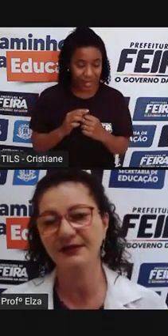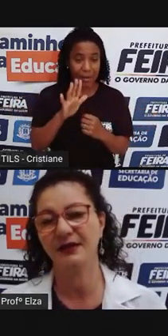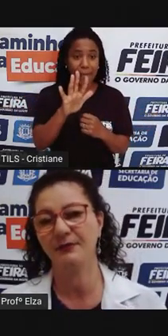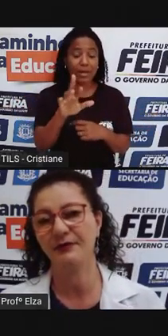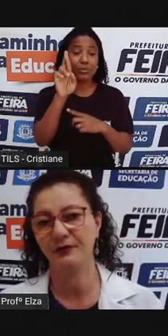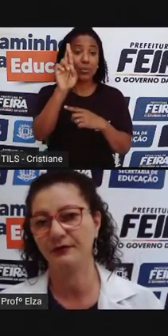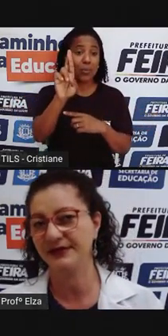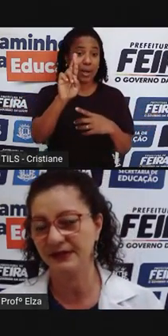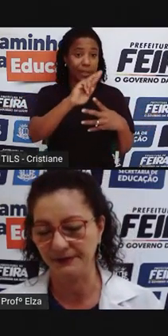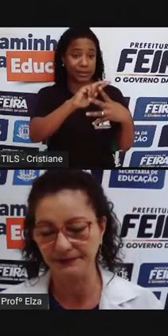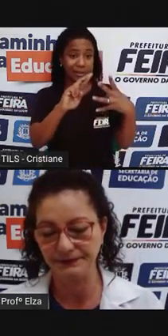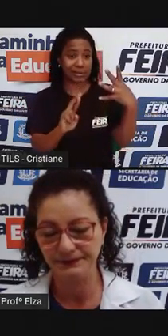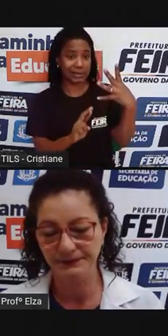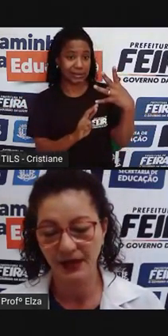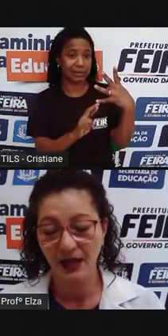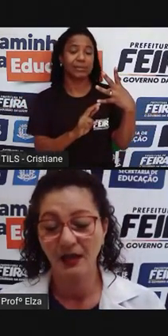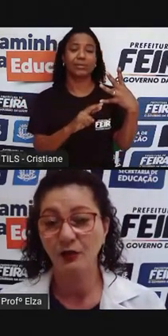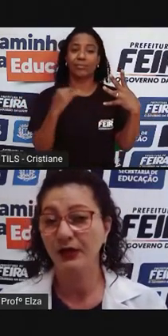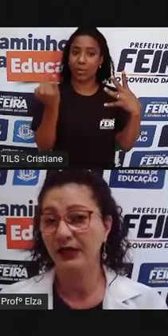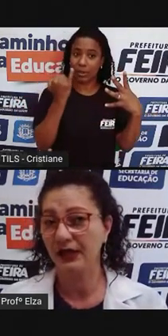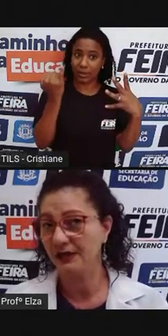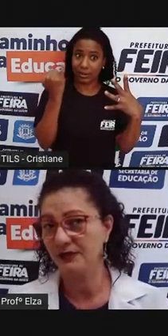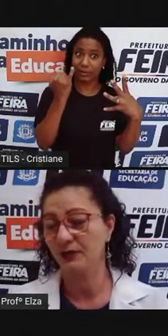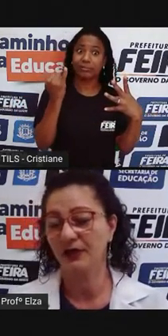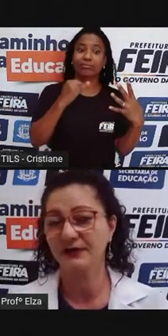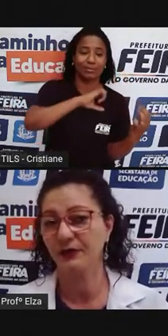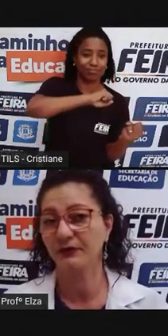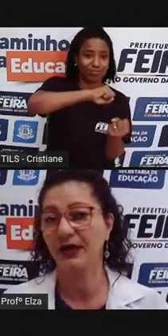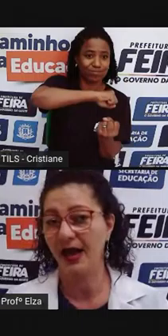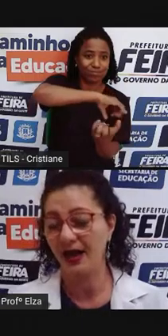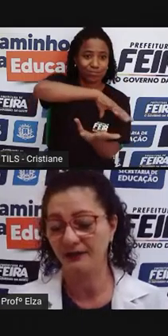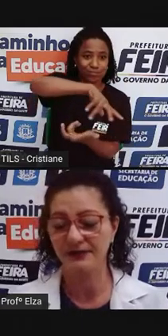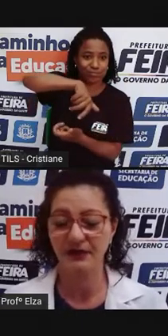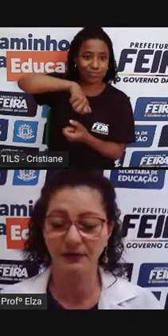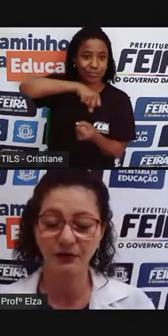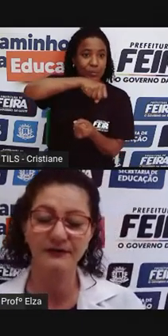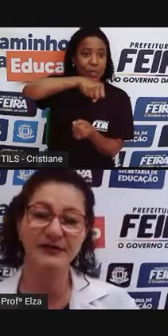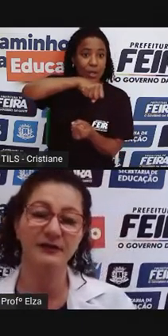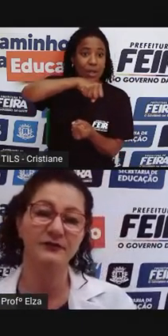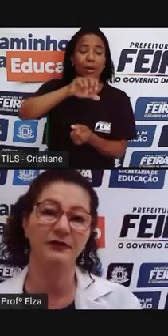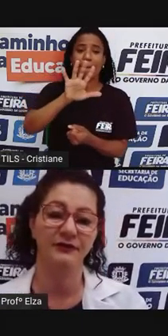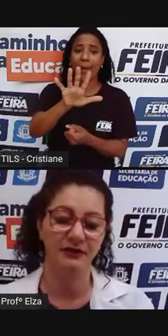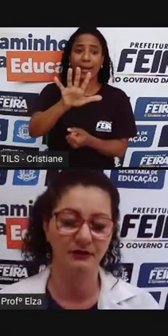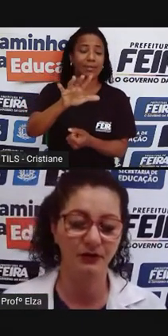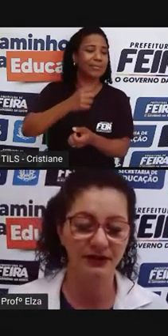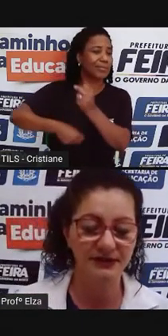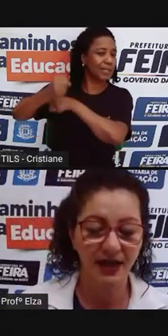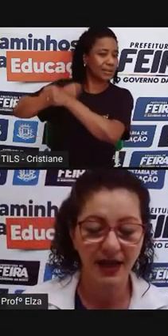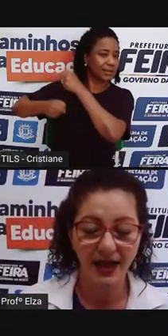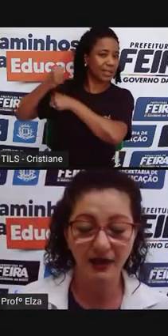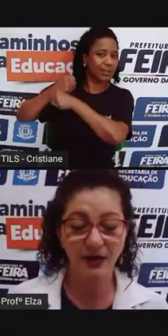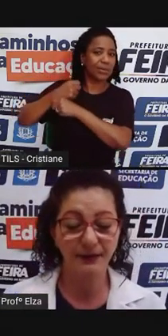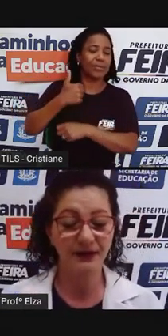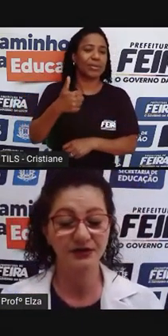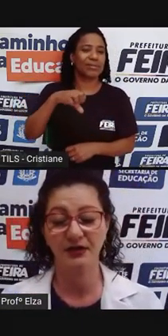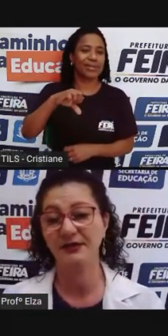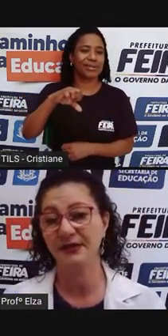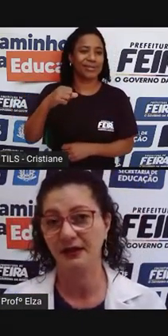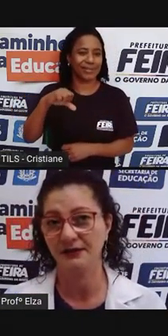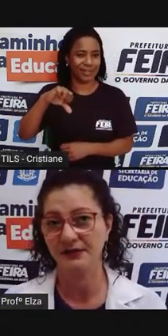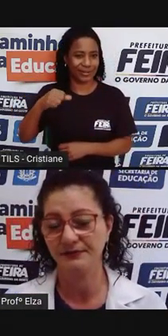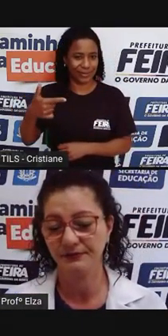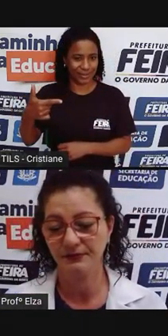nem sempre foram assim. No início, quando eles foram criados, em 1992, eram apenas